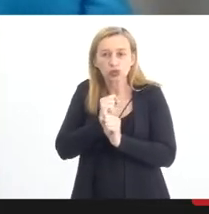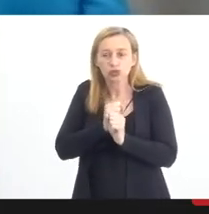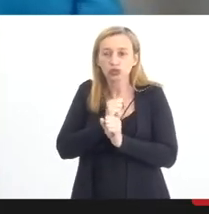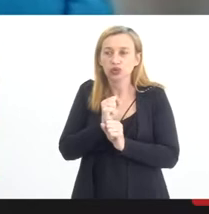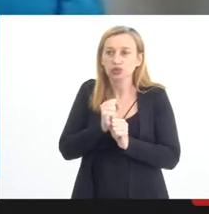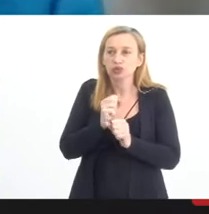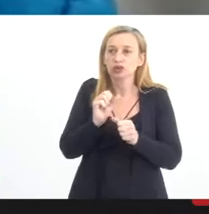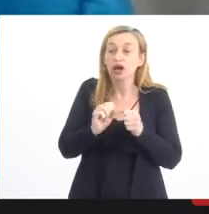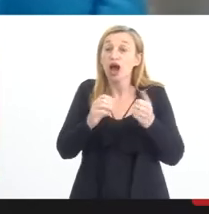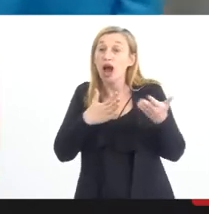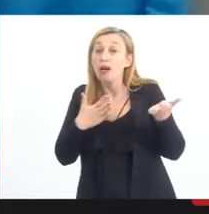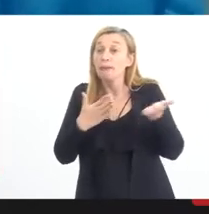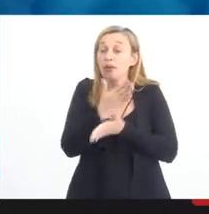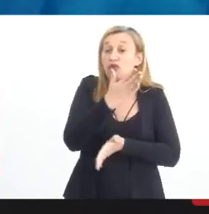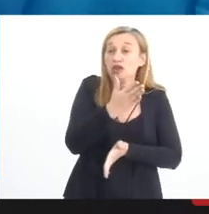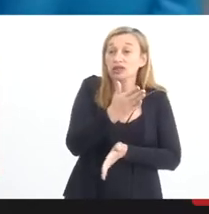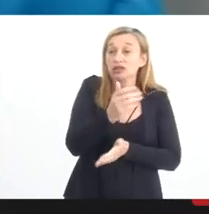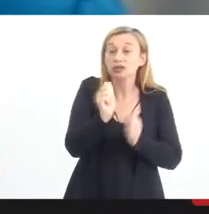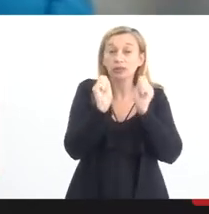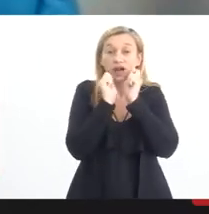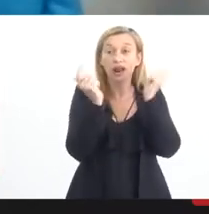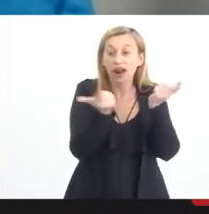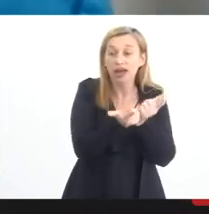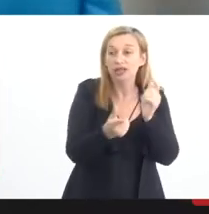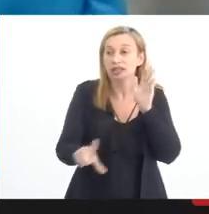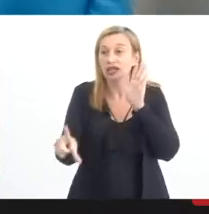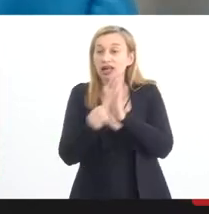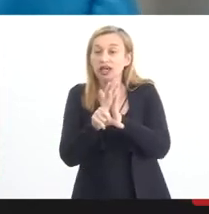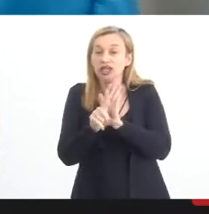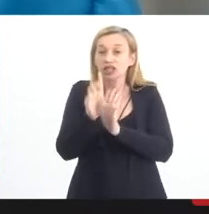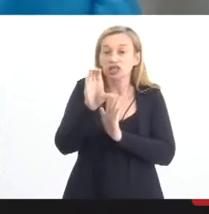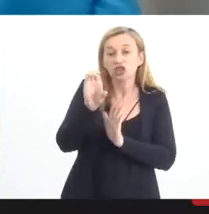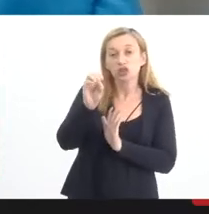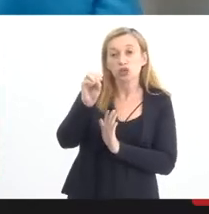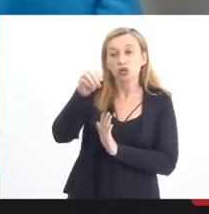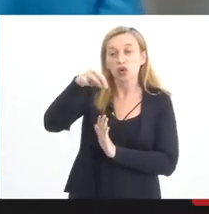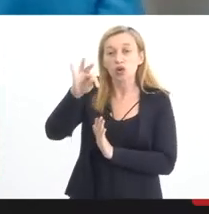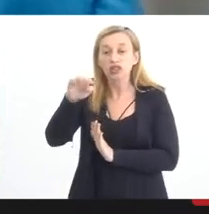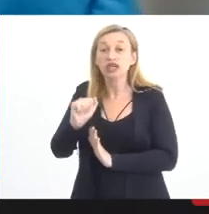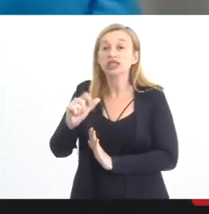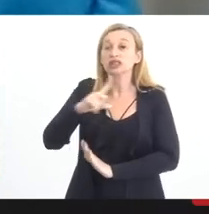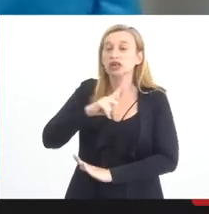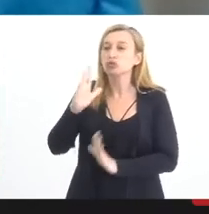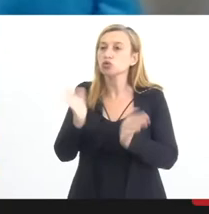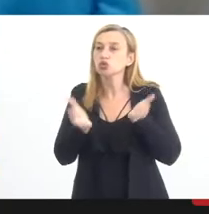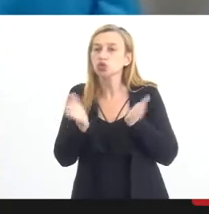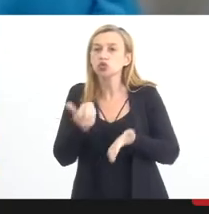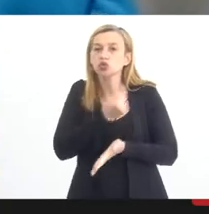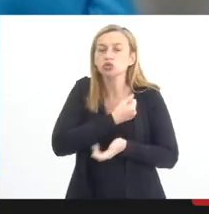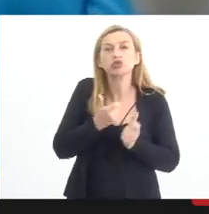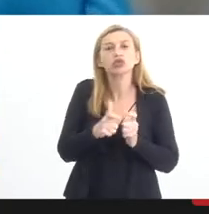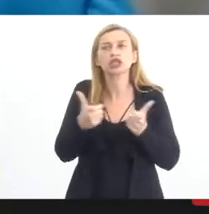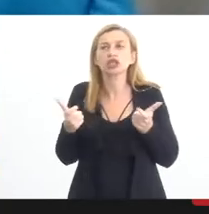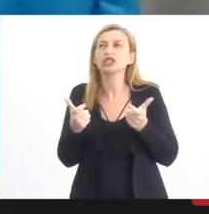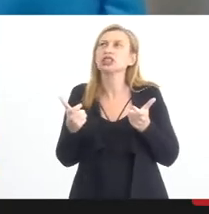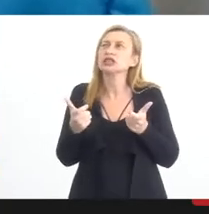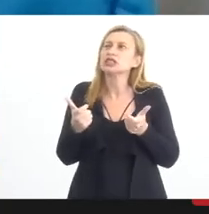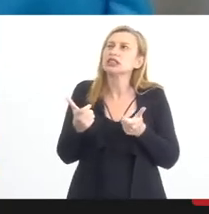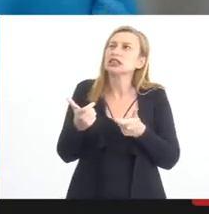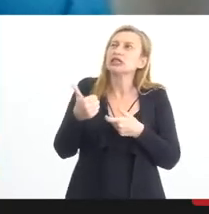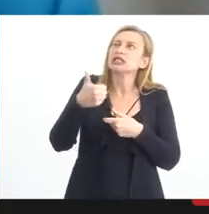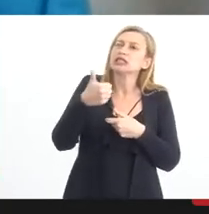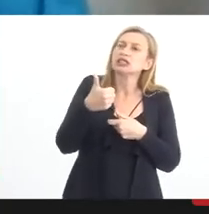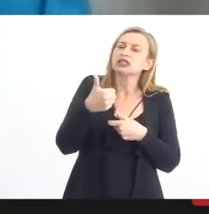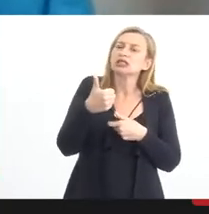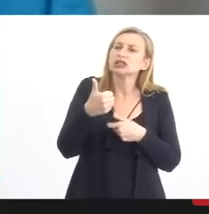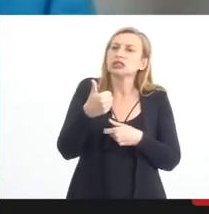da aprovação pela LERJ da lei de cotas, nós temos hoje uma população discente